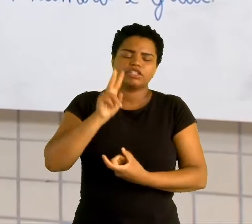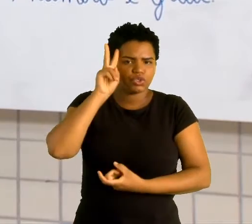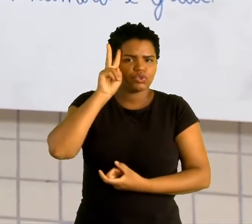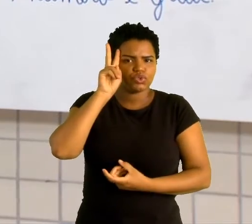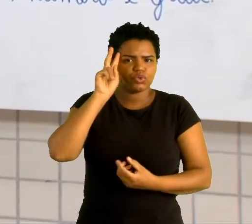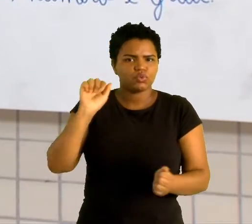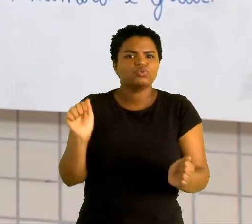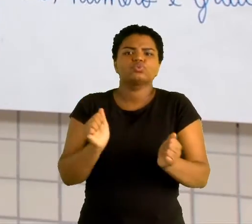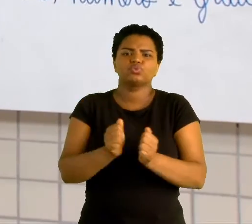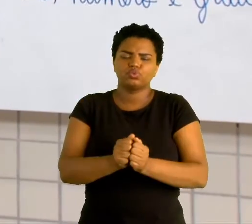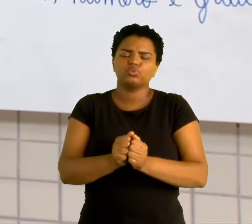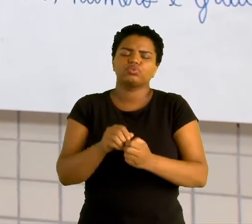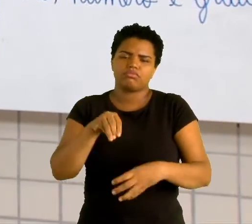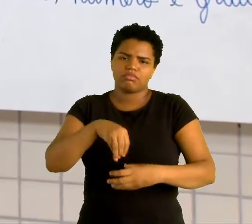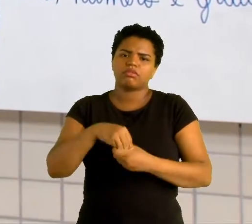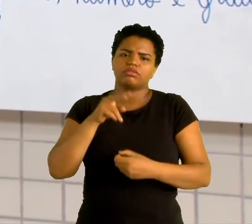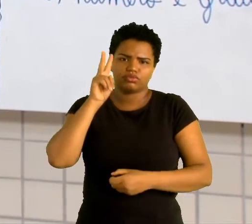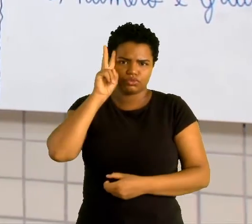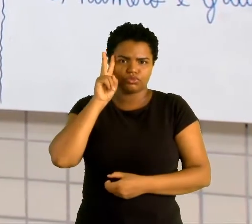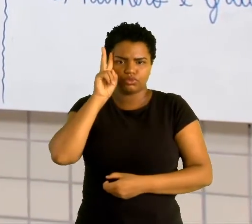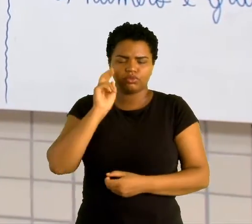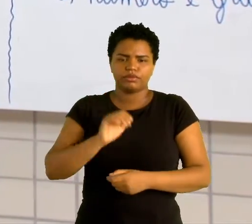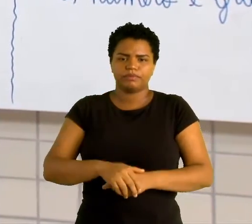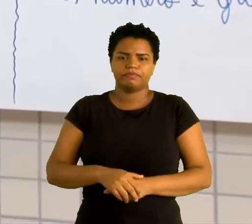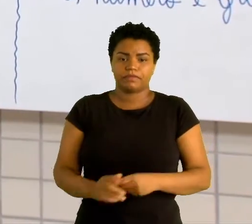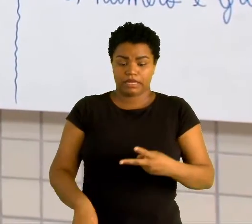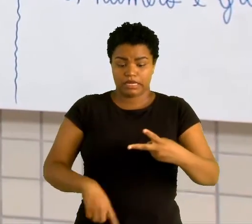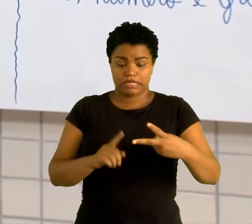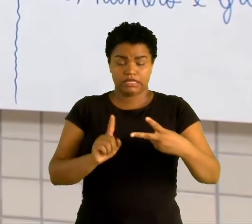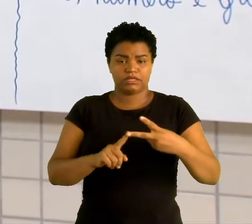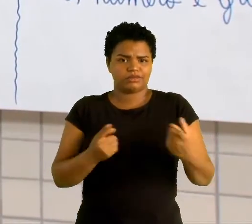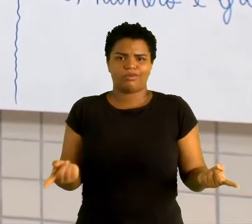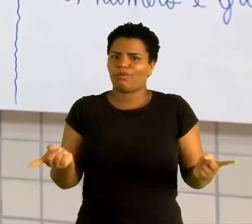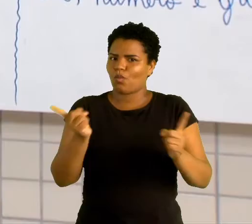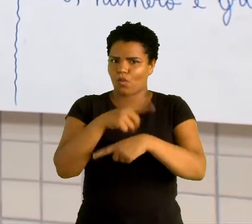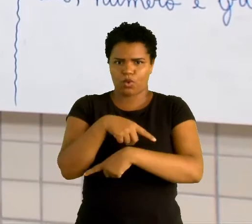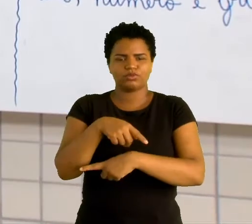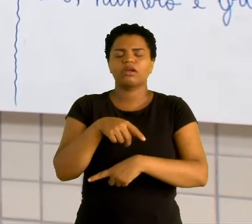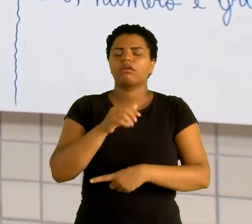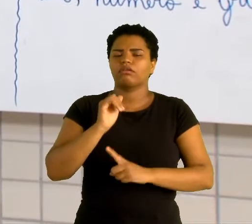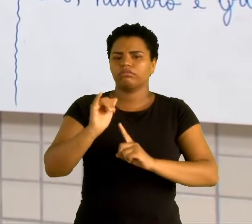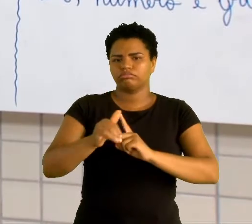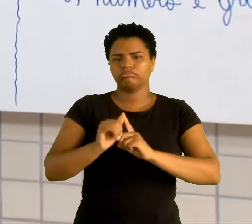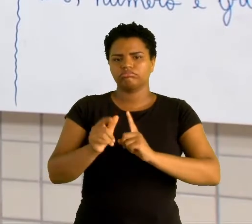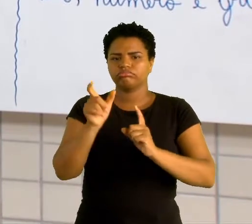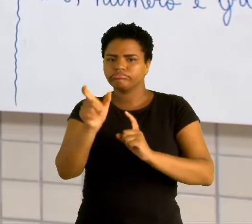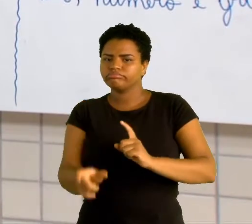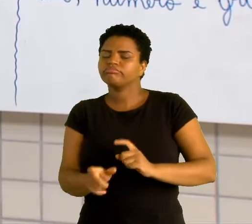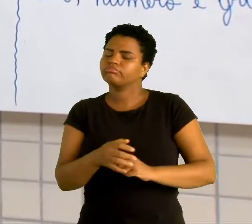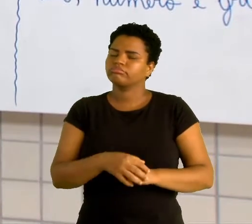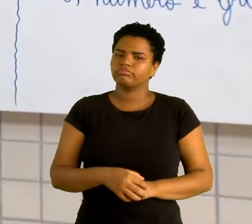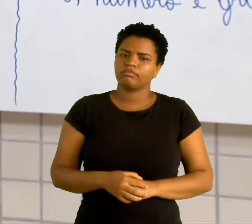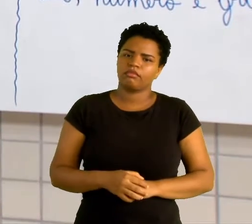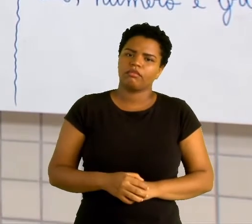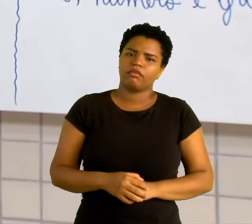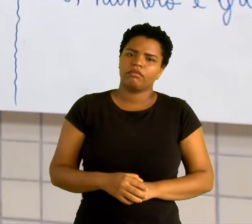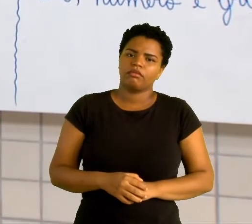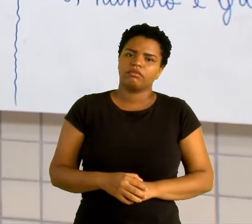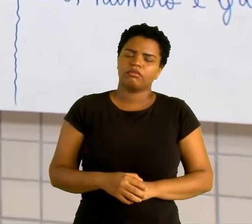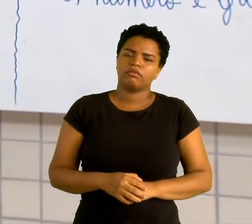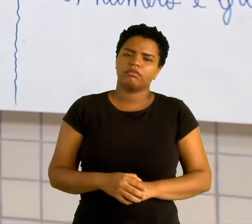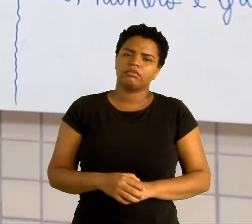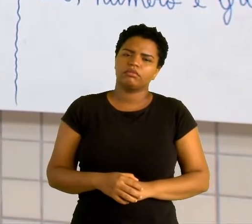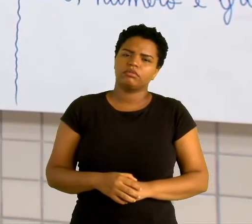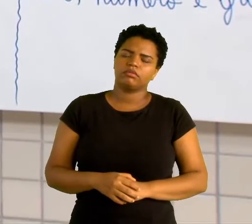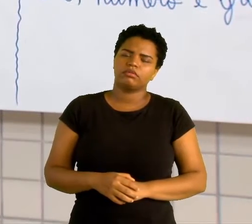da história. O narrador observador já é o contrário do narrador personagem. Ele vai ficar